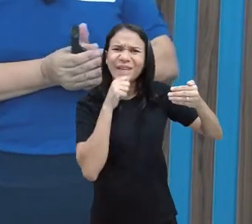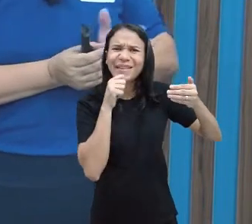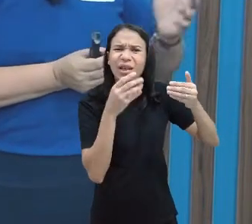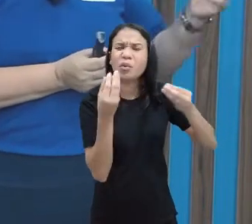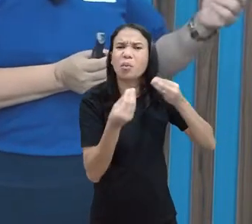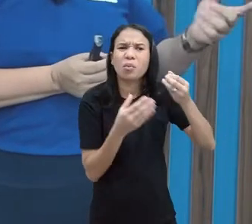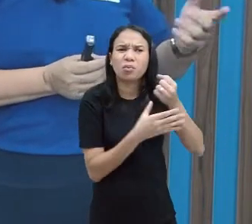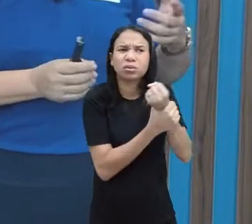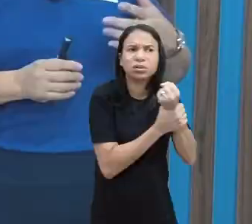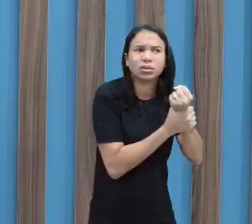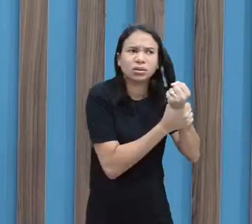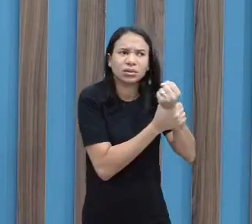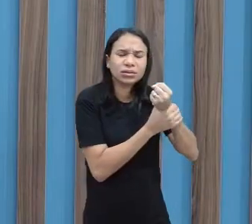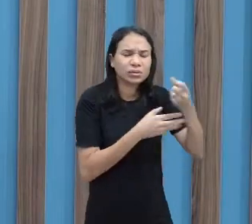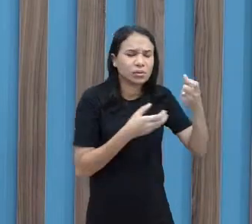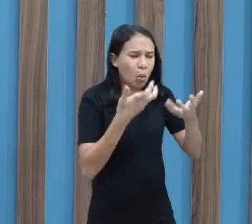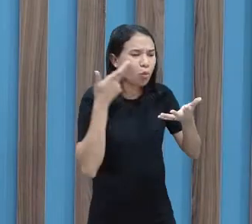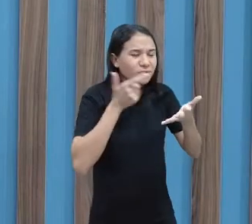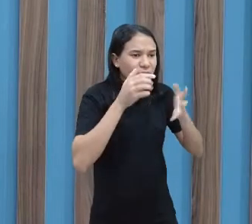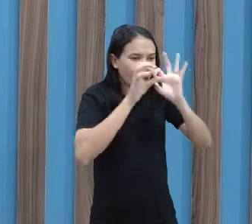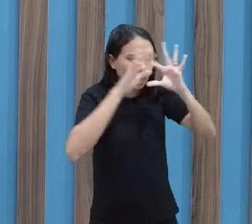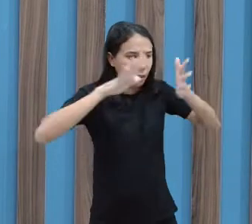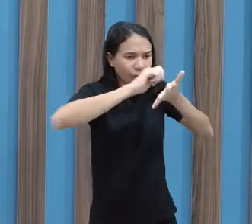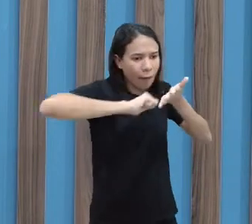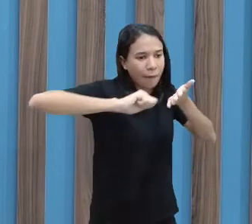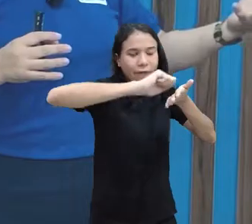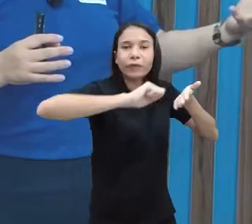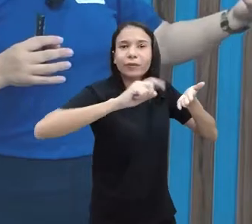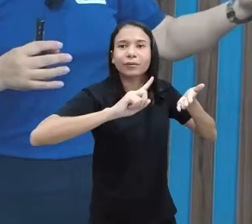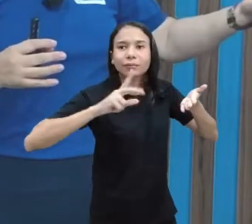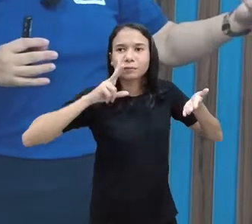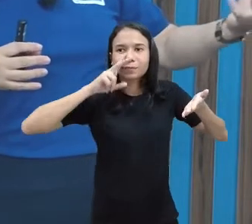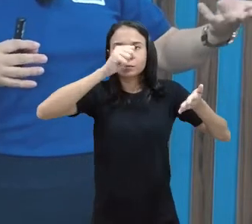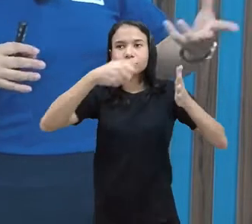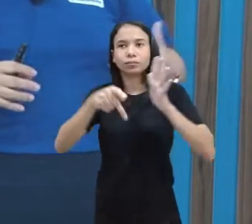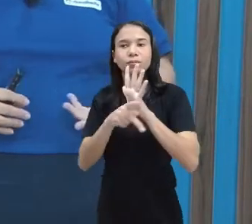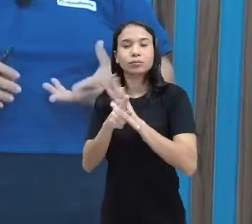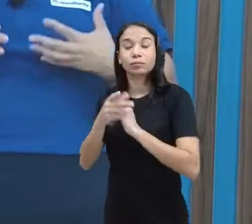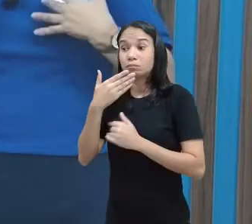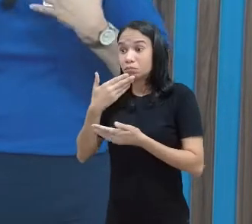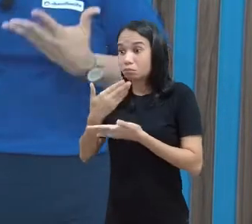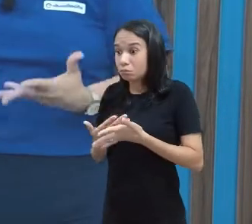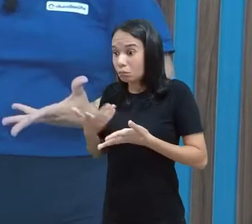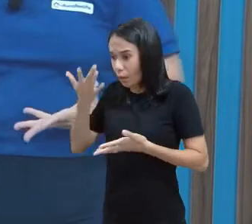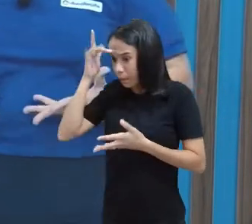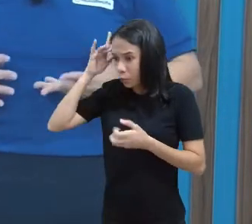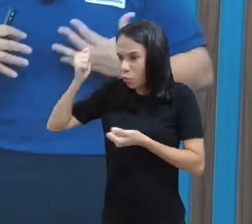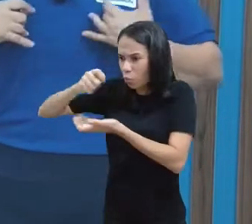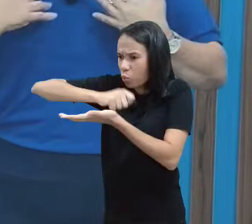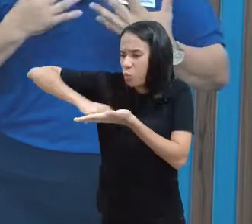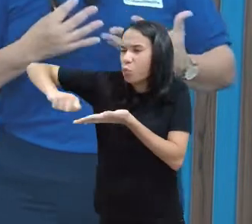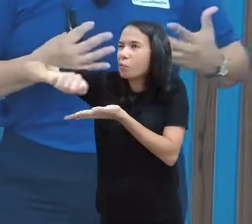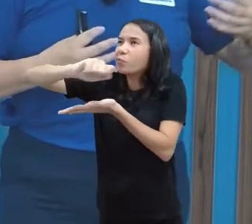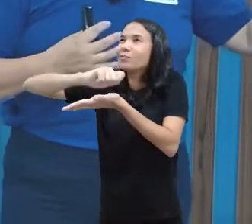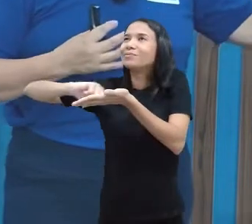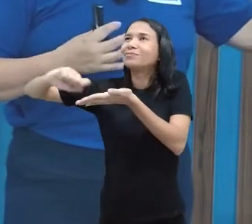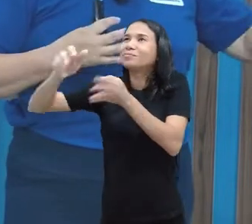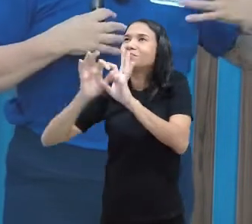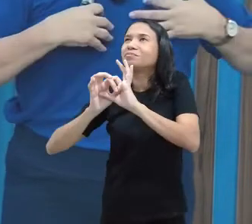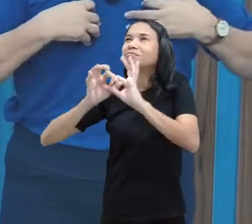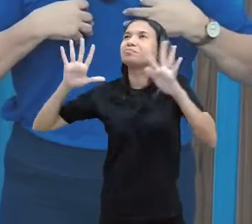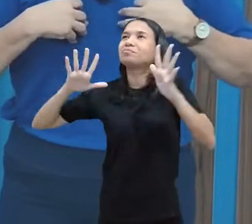presos, né? Traz uma liberdade, né? O essa liberdade dá mais força, né? Mais força, né? A toda de interpretação. Essa